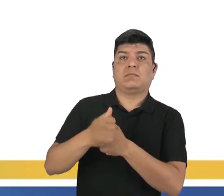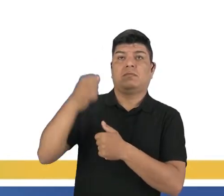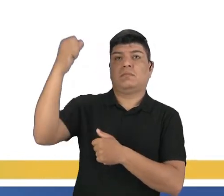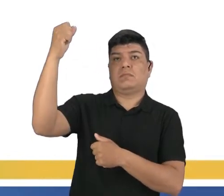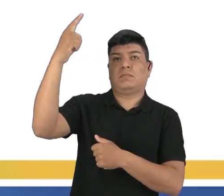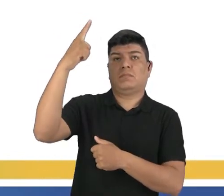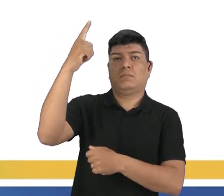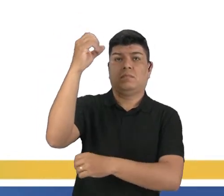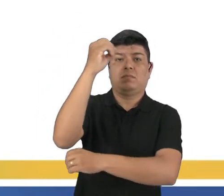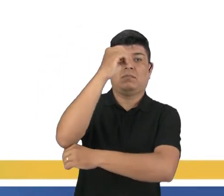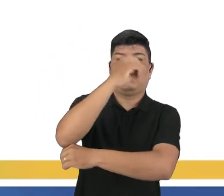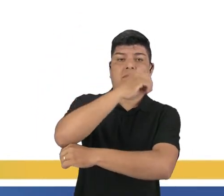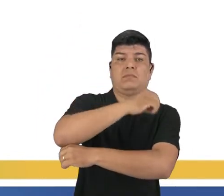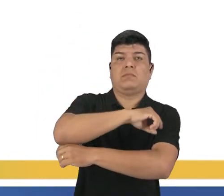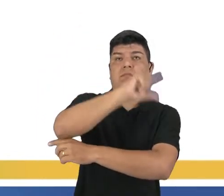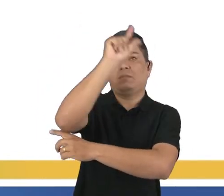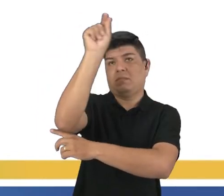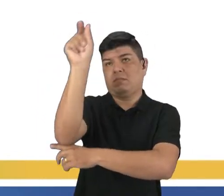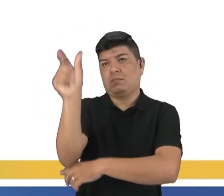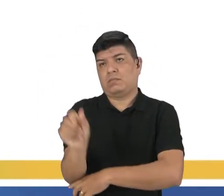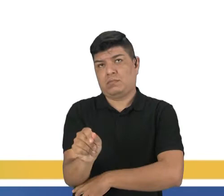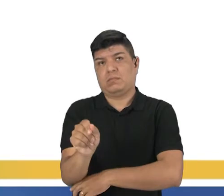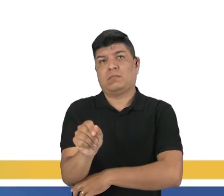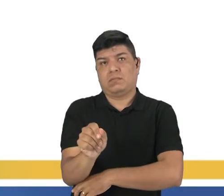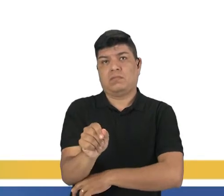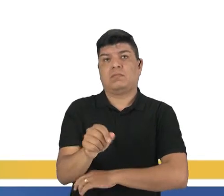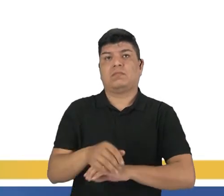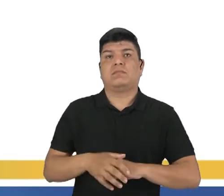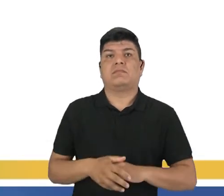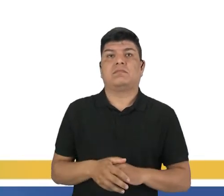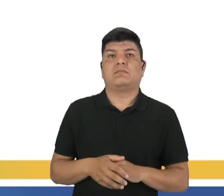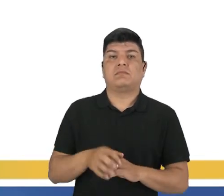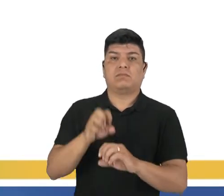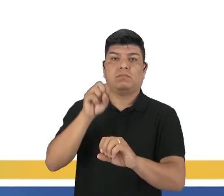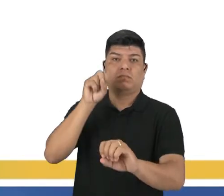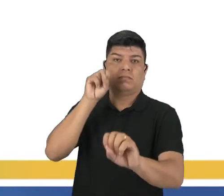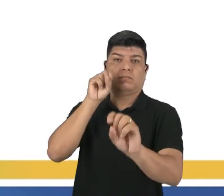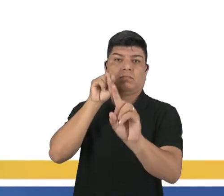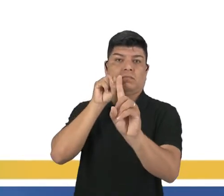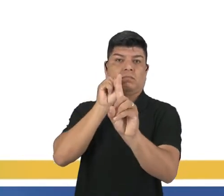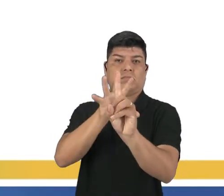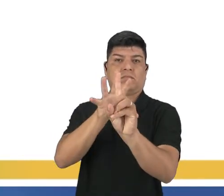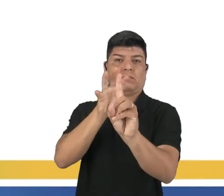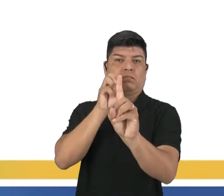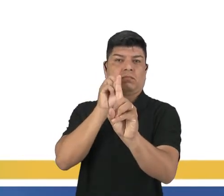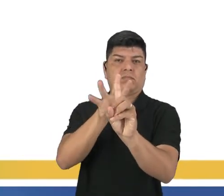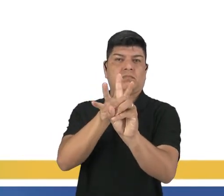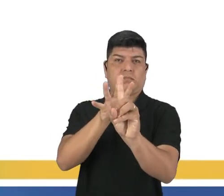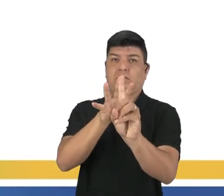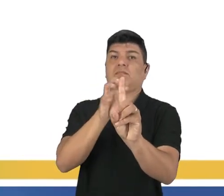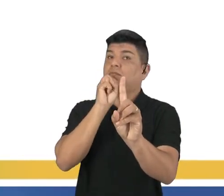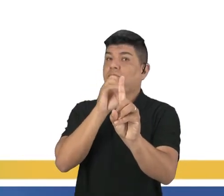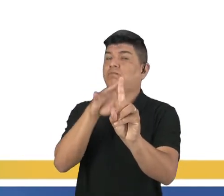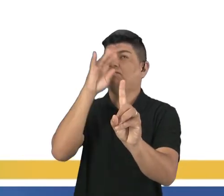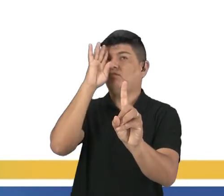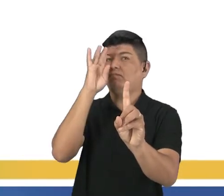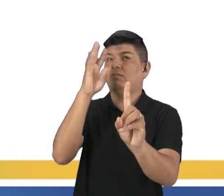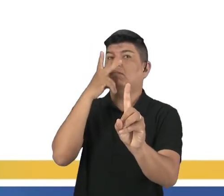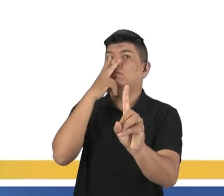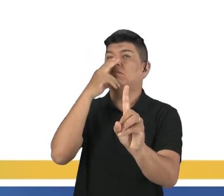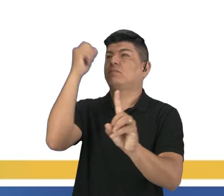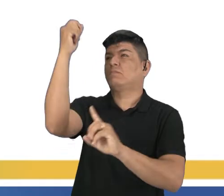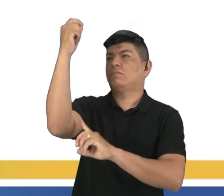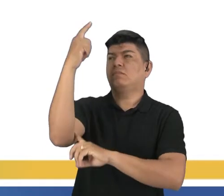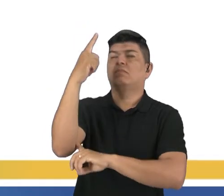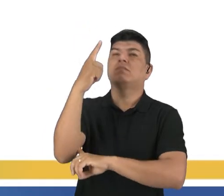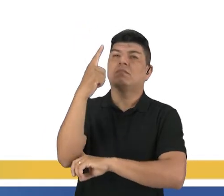lado tem o sol poente e a lua, né? Você vê esse efeito da luz aí com o ator por trás. Também você pode